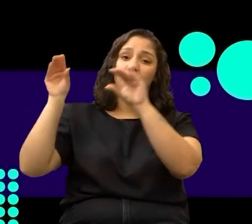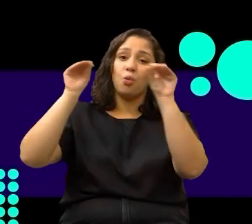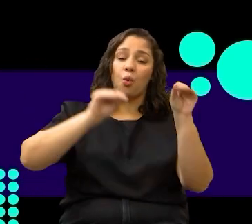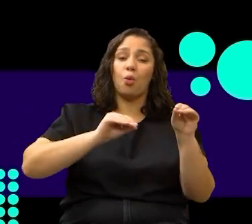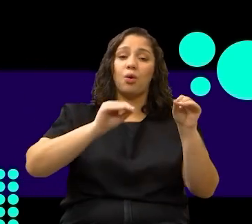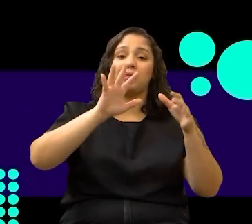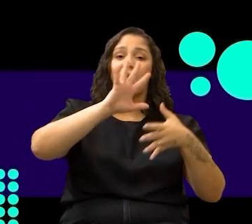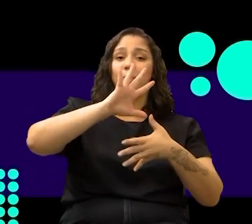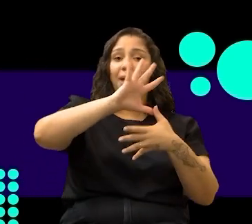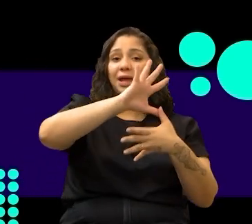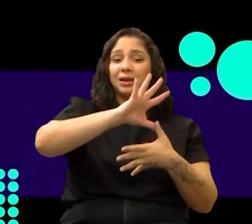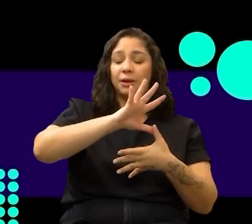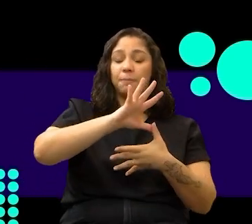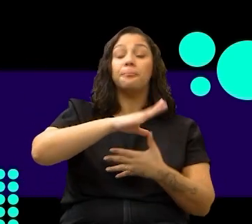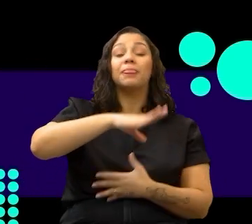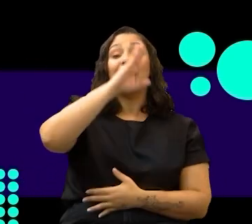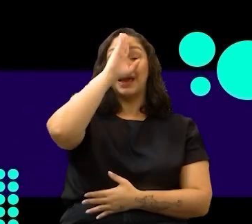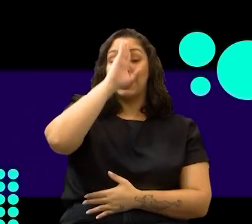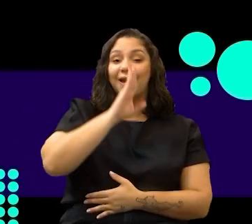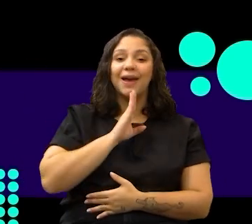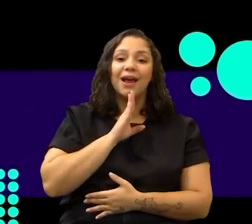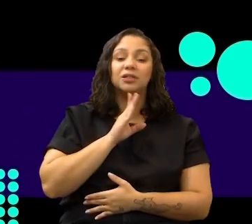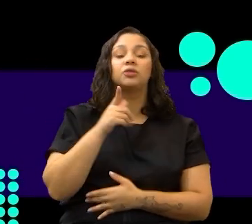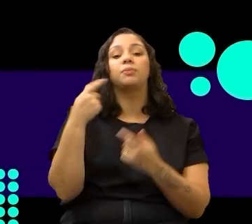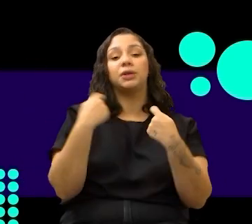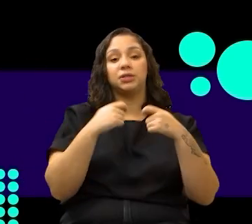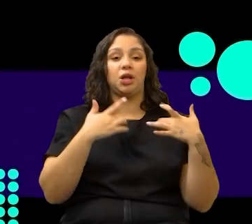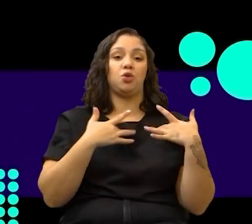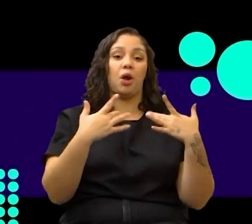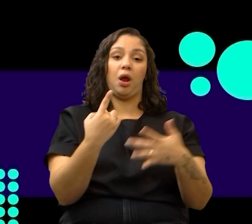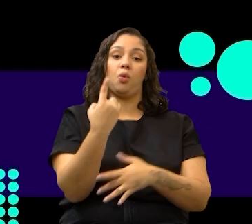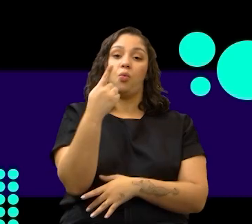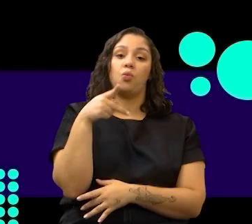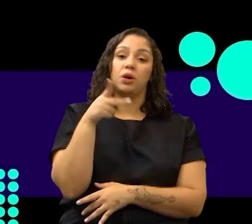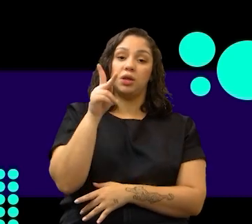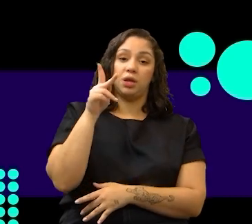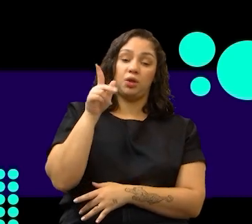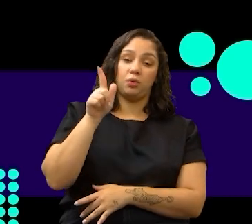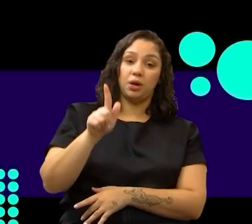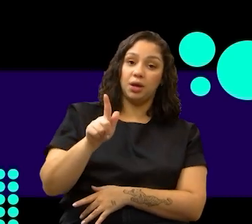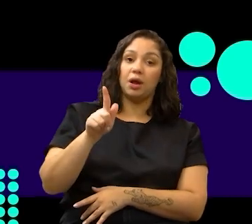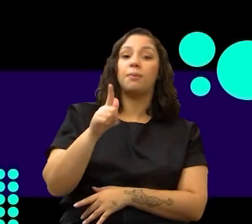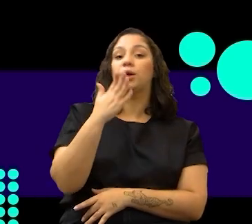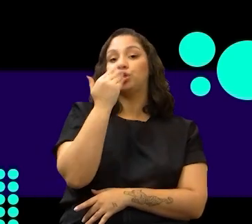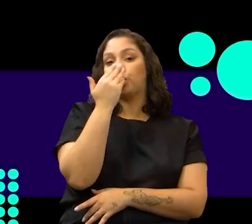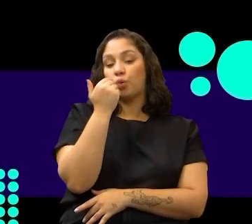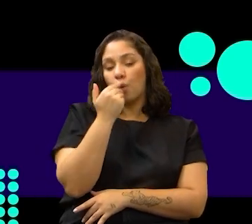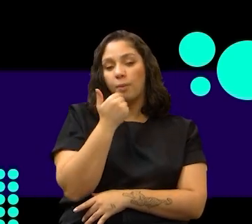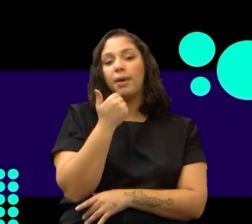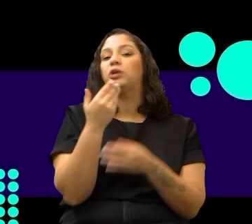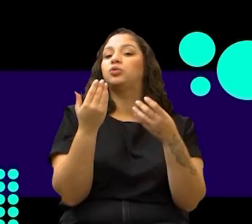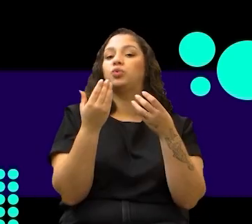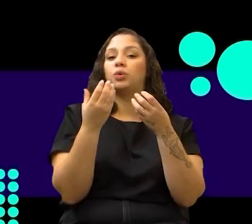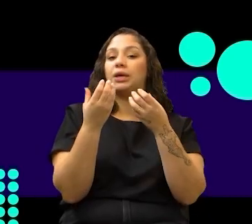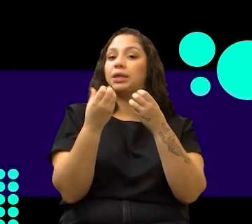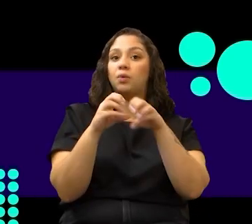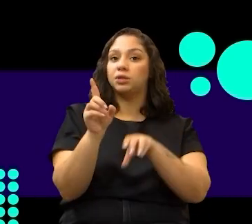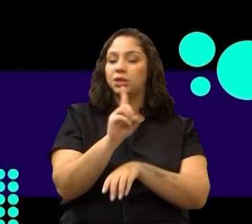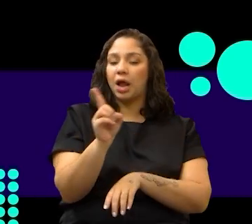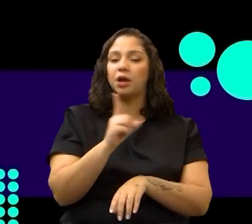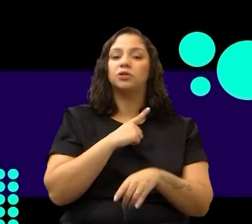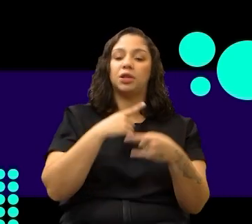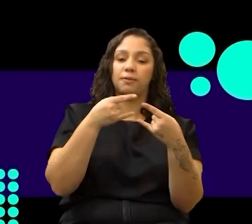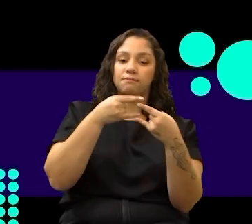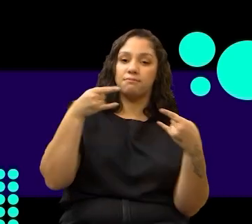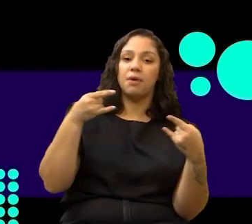partir para a América. O evento é gratuito com doação de 1 quilo de alimento não perecível. A retirada dos